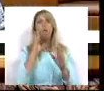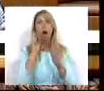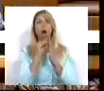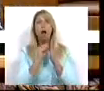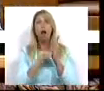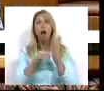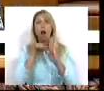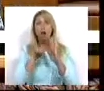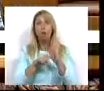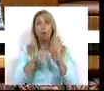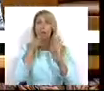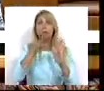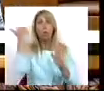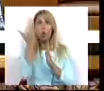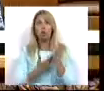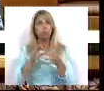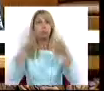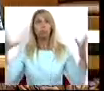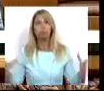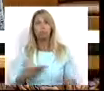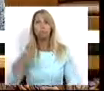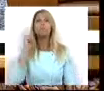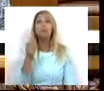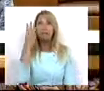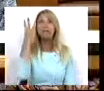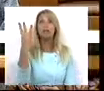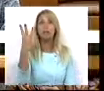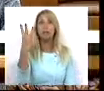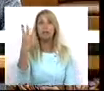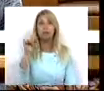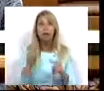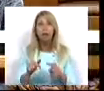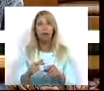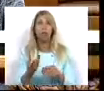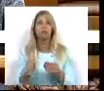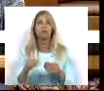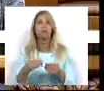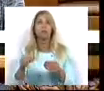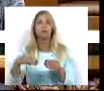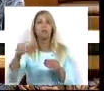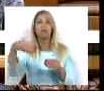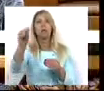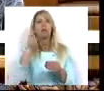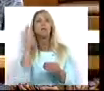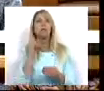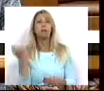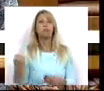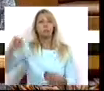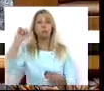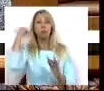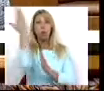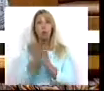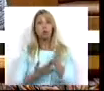declaradas inconstitucionais. Em 3 anos, foi esta a catadupa de tentativas de violação da Constituição